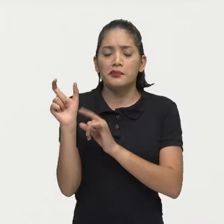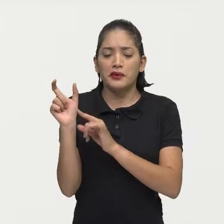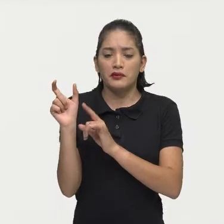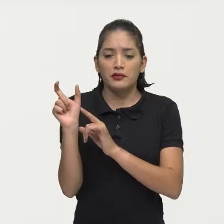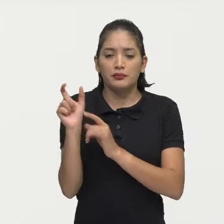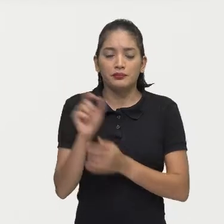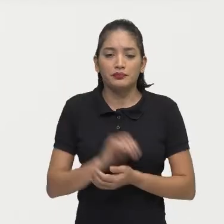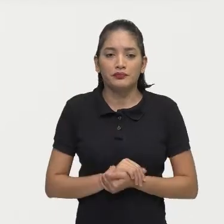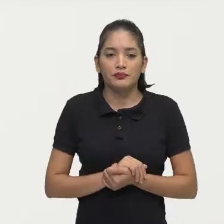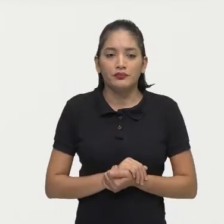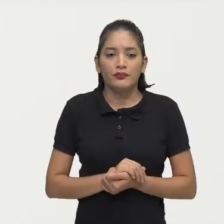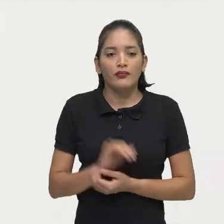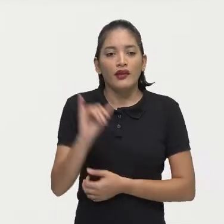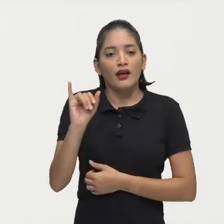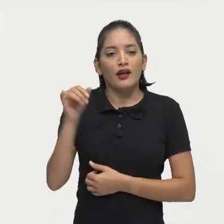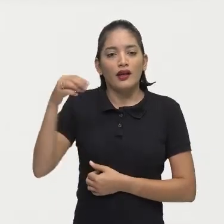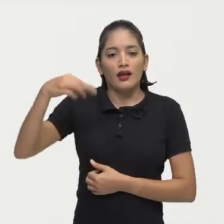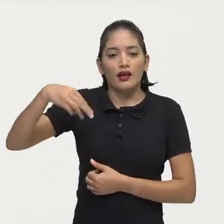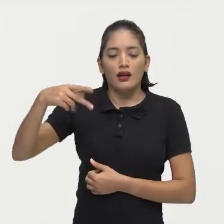trecho. Important,